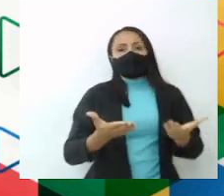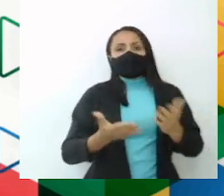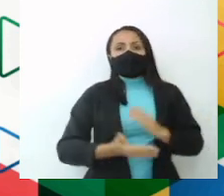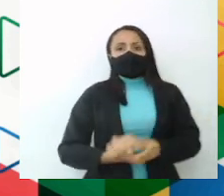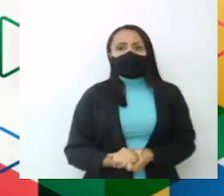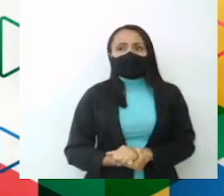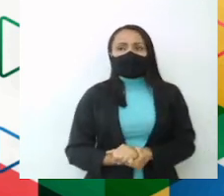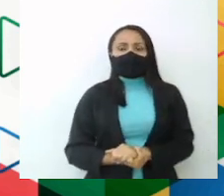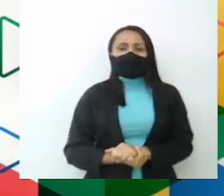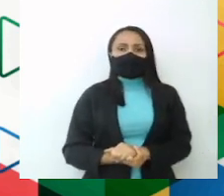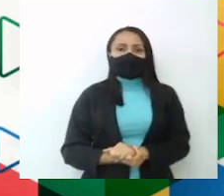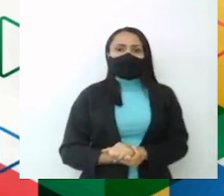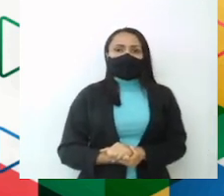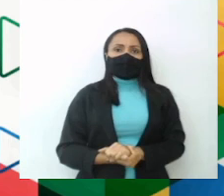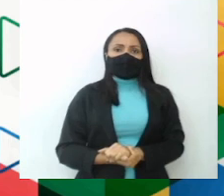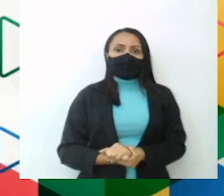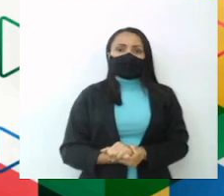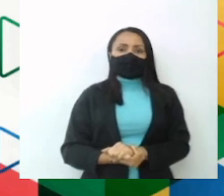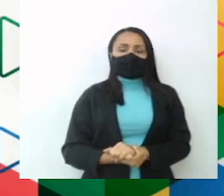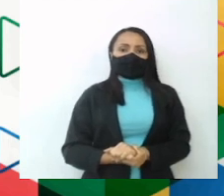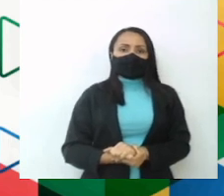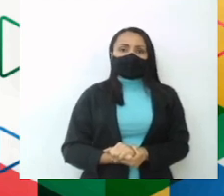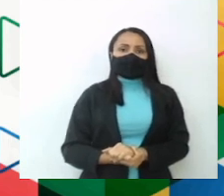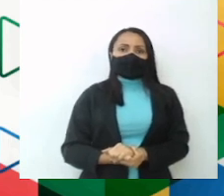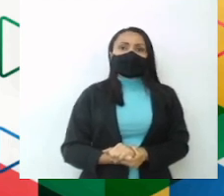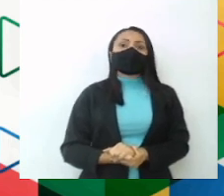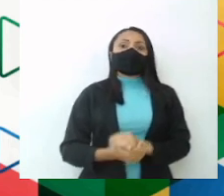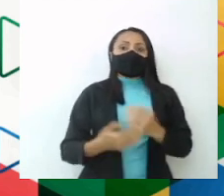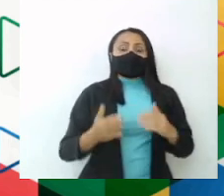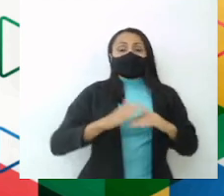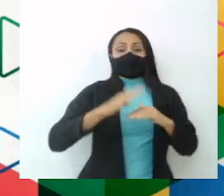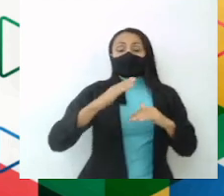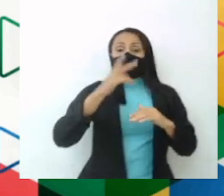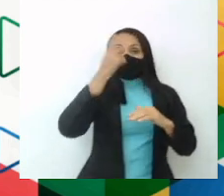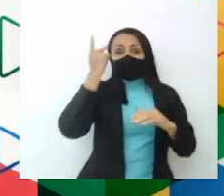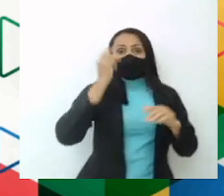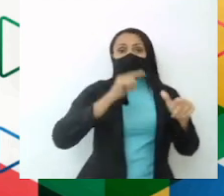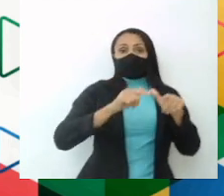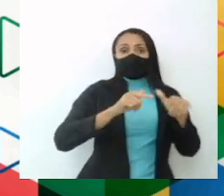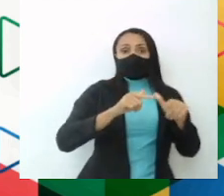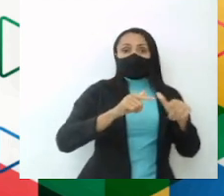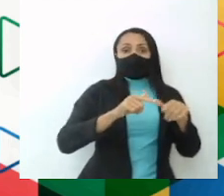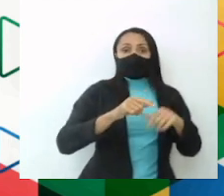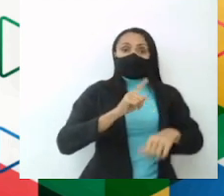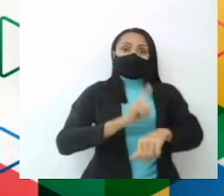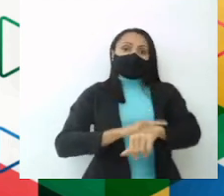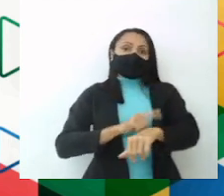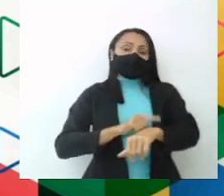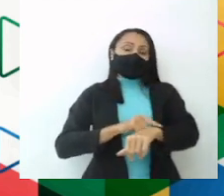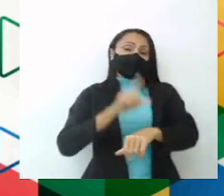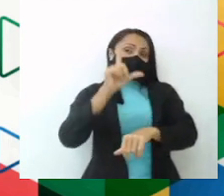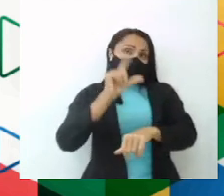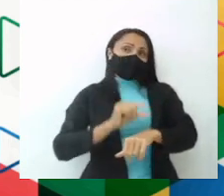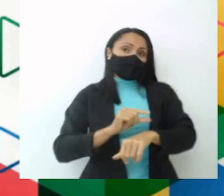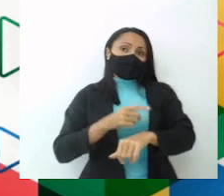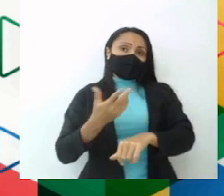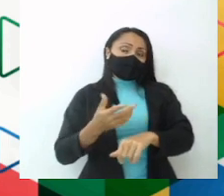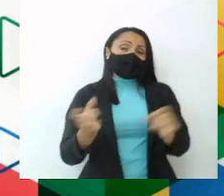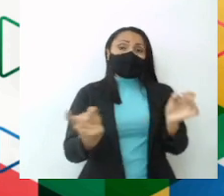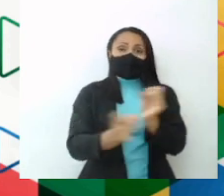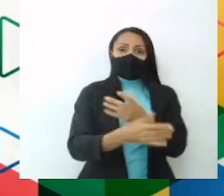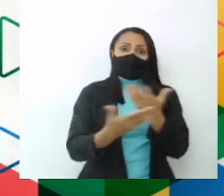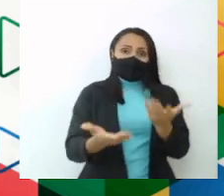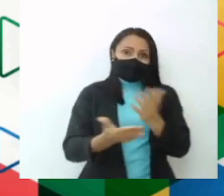ninguém se machuca, ninguém falta. Então, quanto mais pessoas trabalham, menos tempo se leva para realizar um determinado